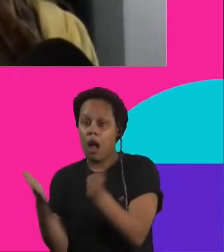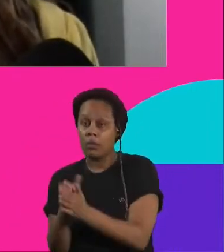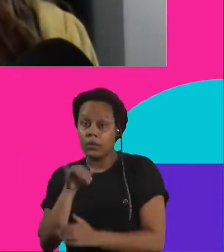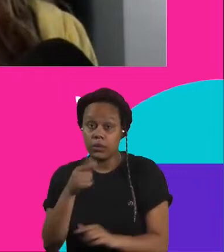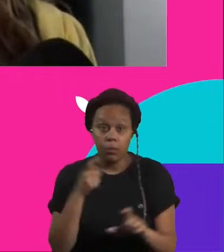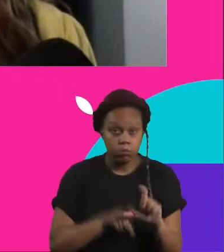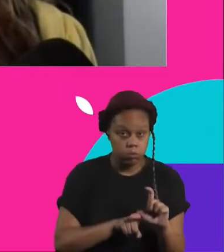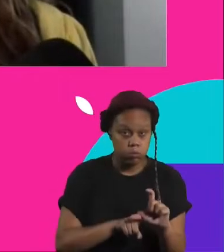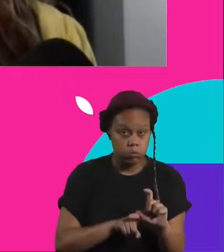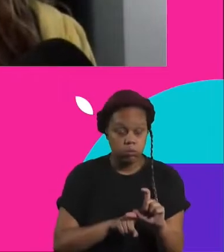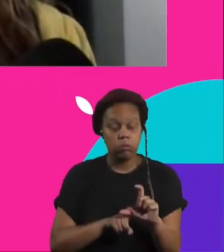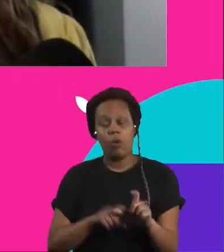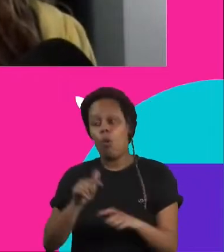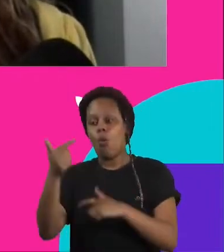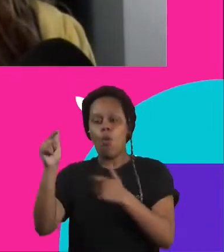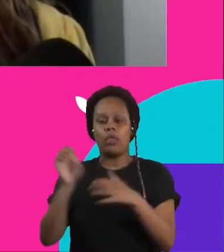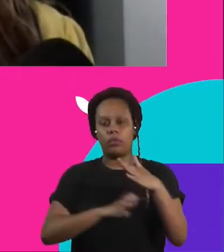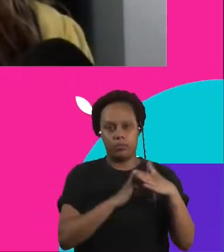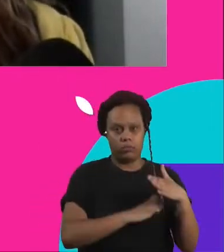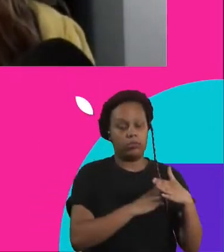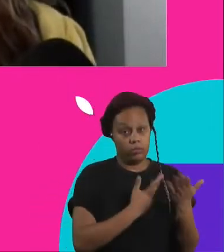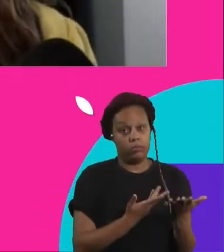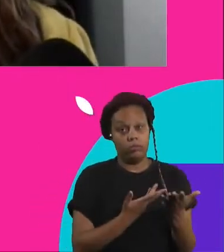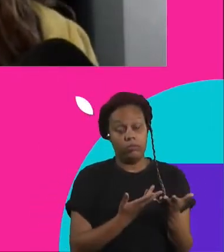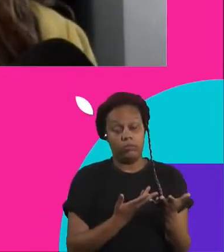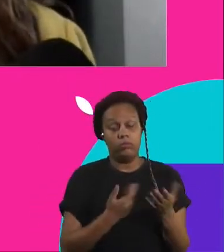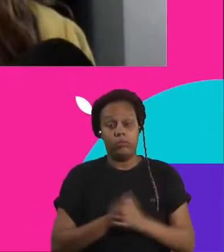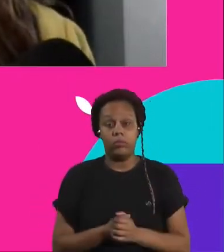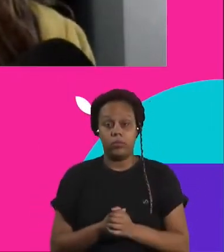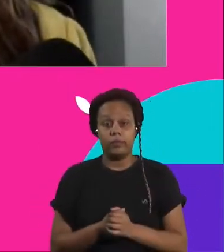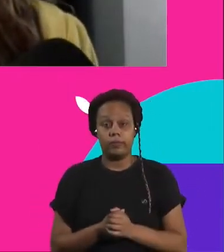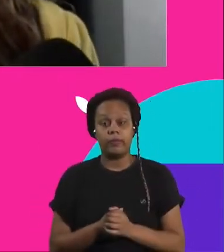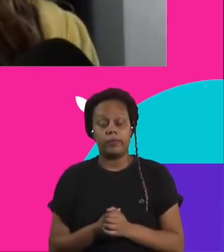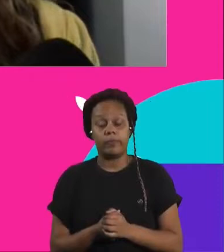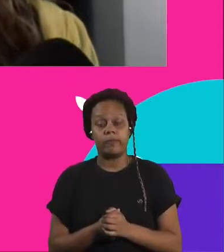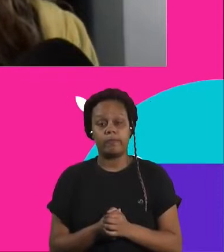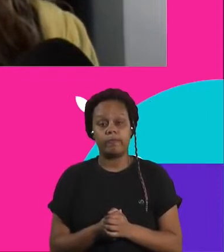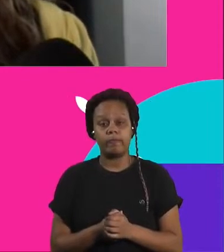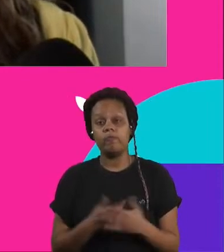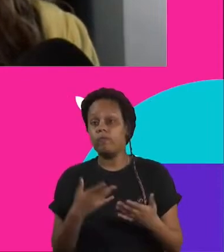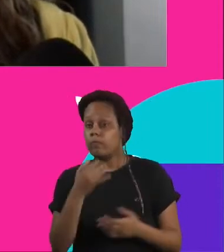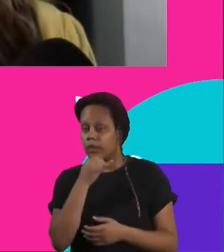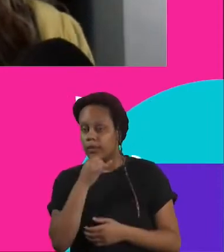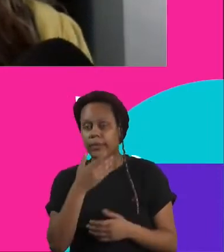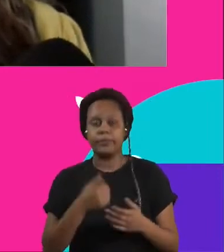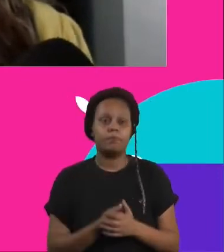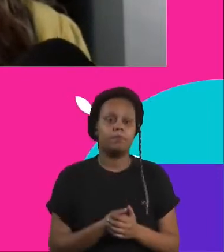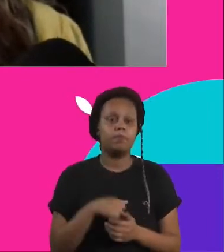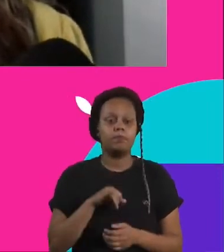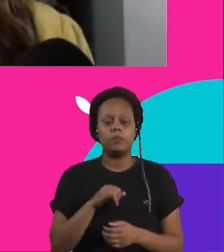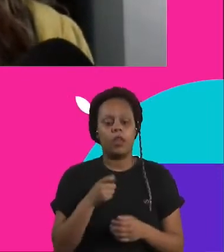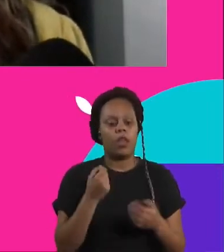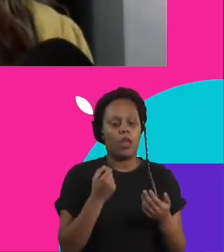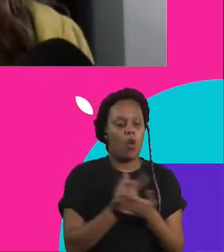deveu a SPC, Serasa e demais entidades de crédito, né? Ou de consumo,